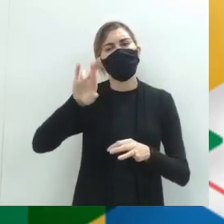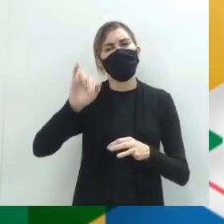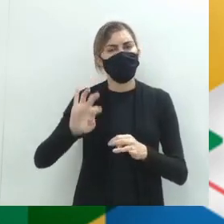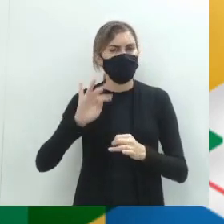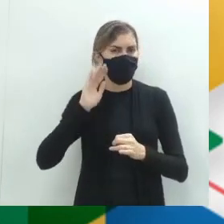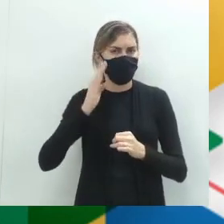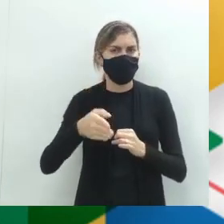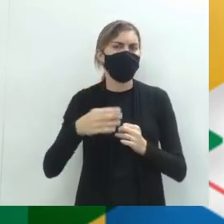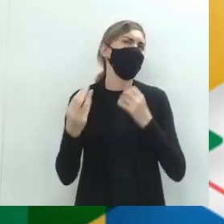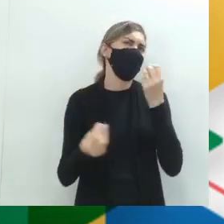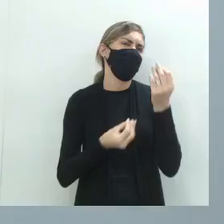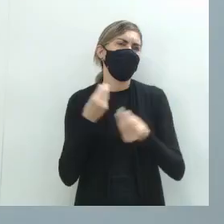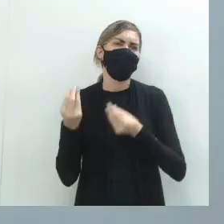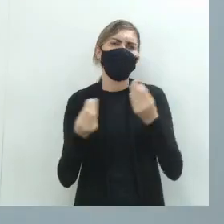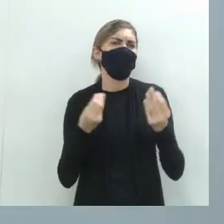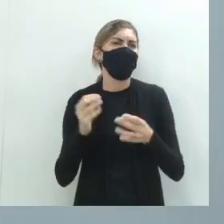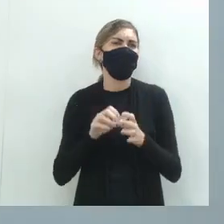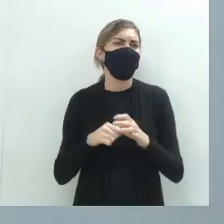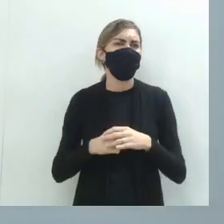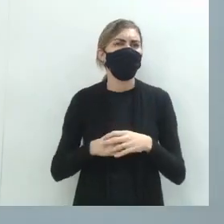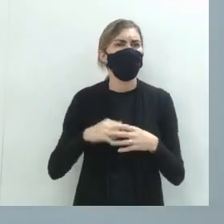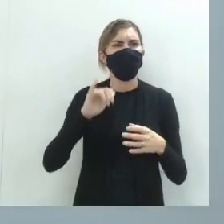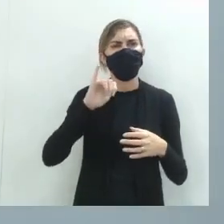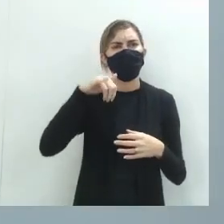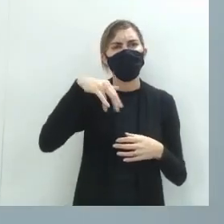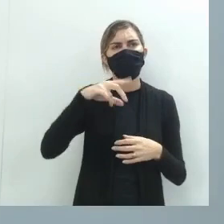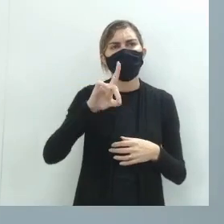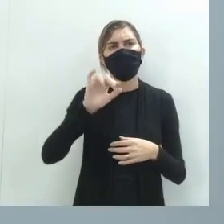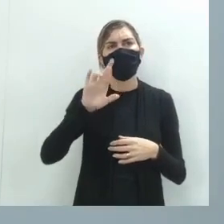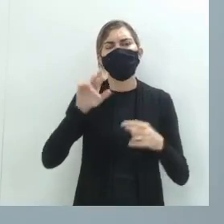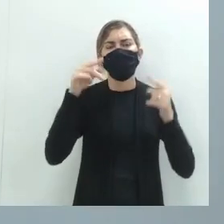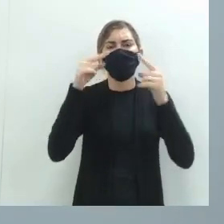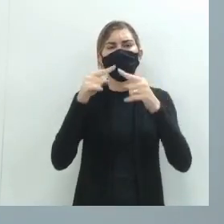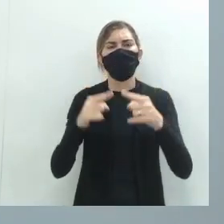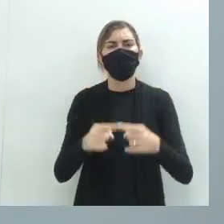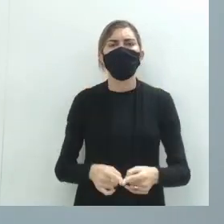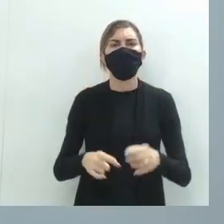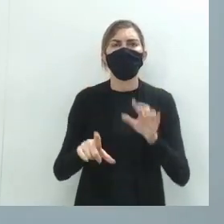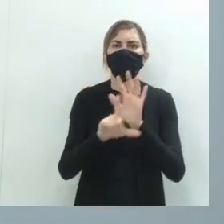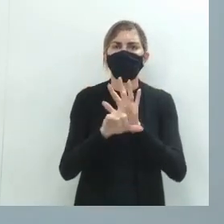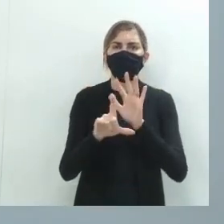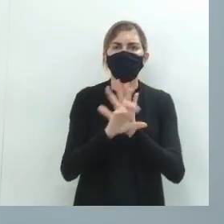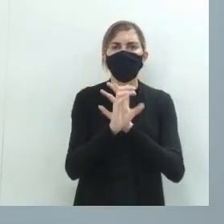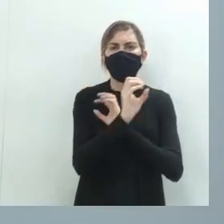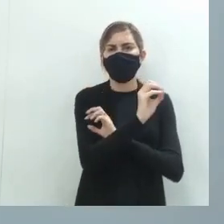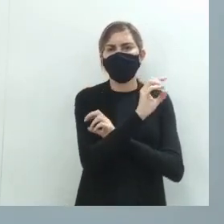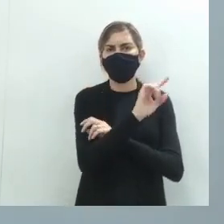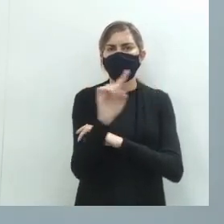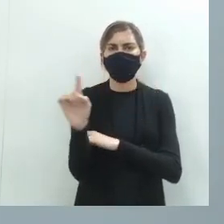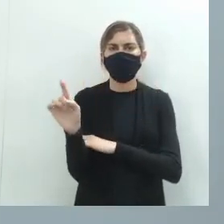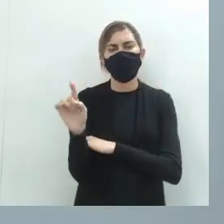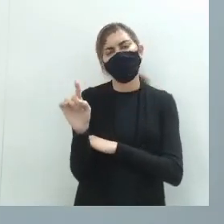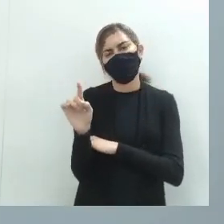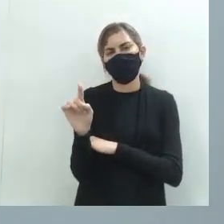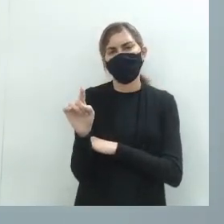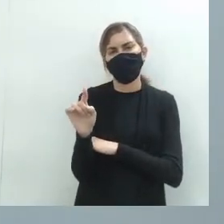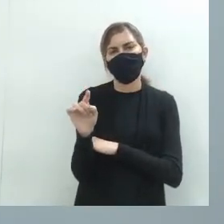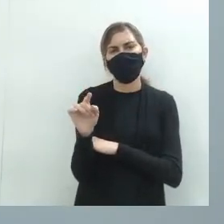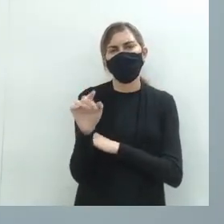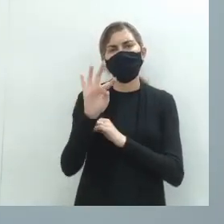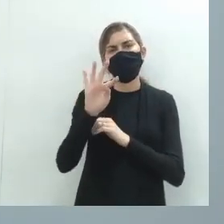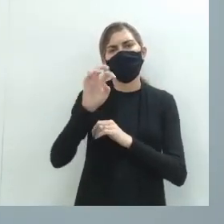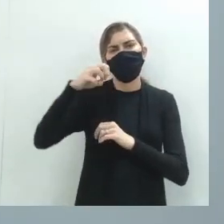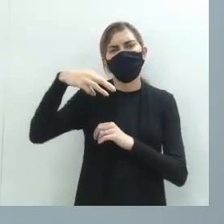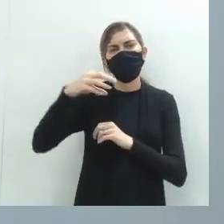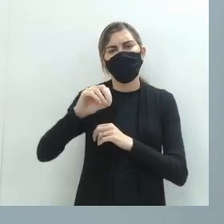mim. Como assim, Nogueira, de modo indireto? Aplicando a lei zero da termodinâmica.